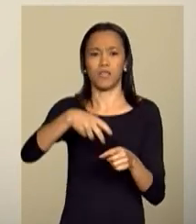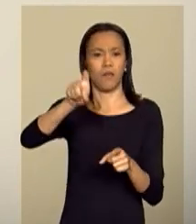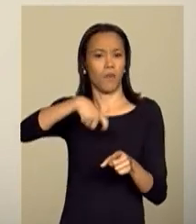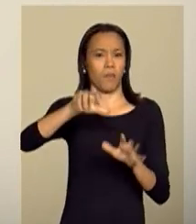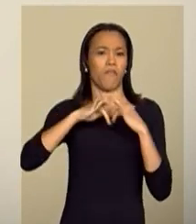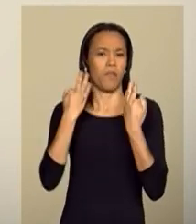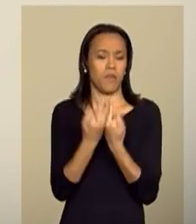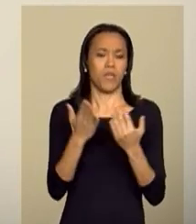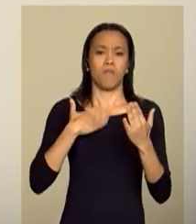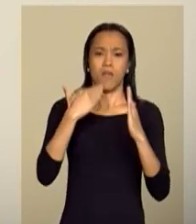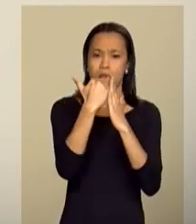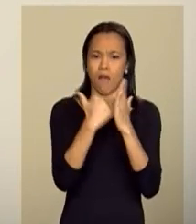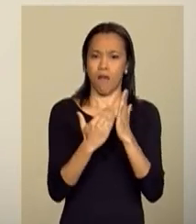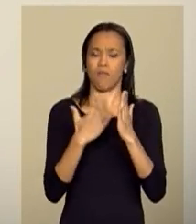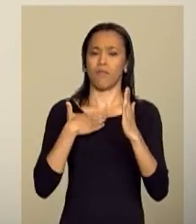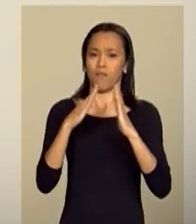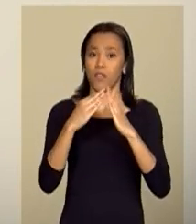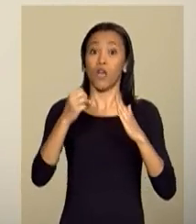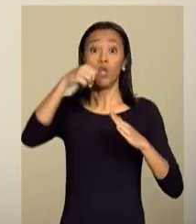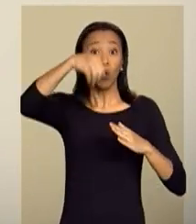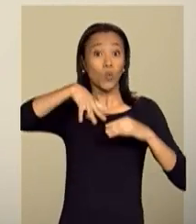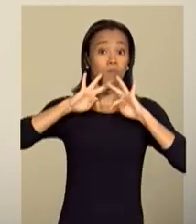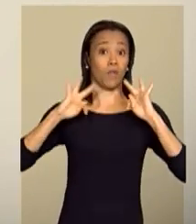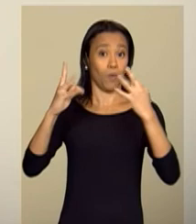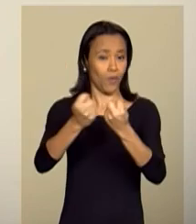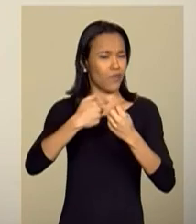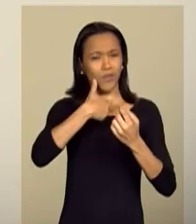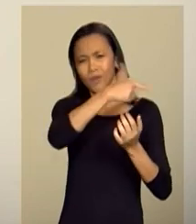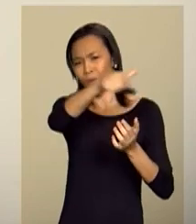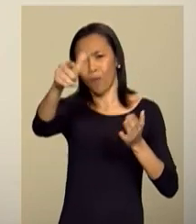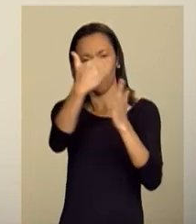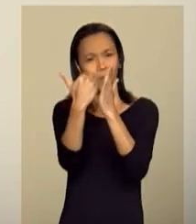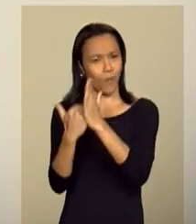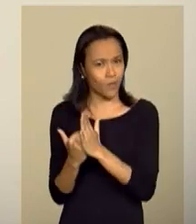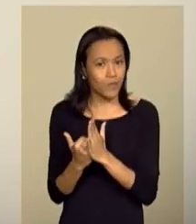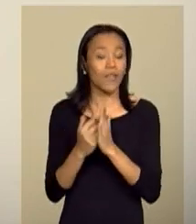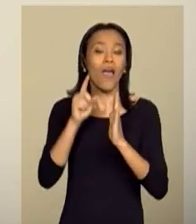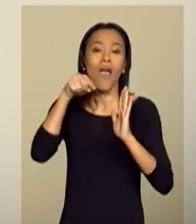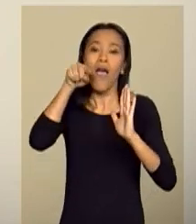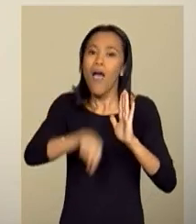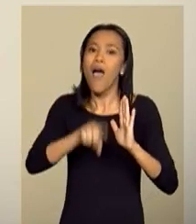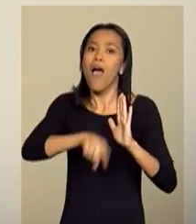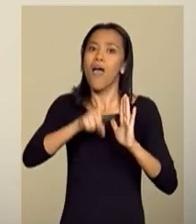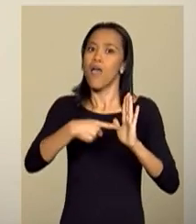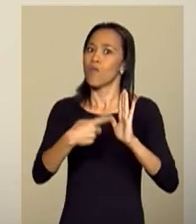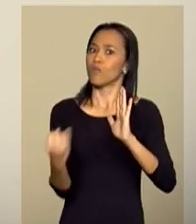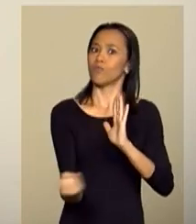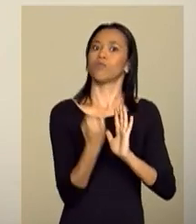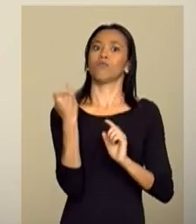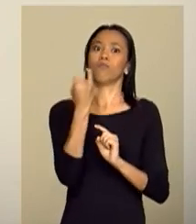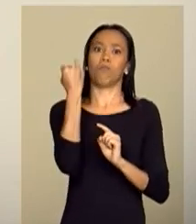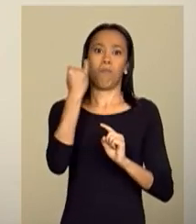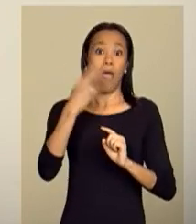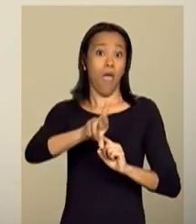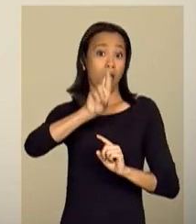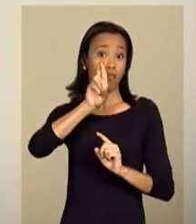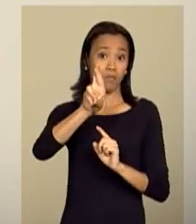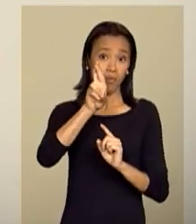Casa Minha Vida luz para todos e tantas outras são os grandes